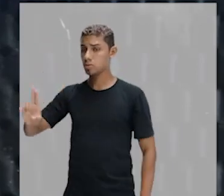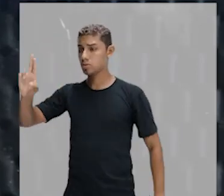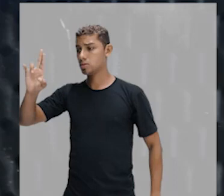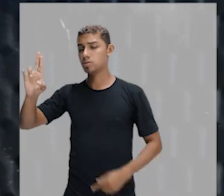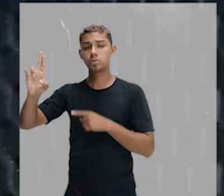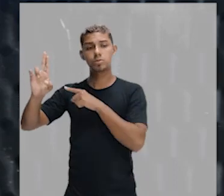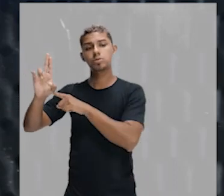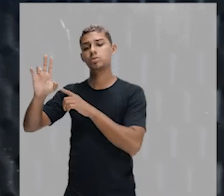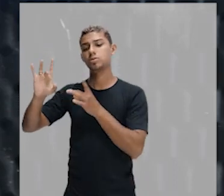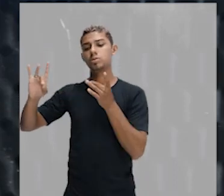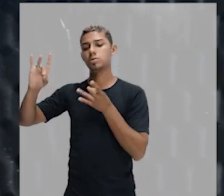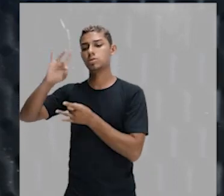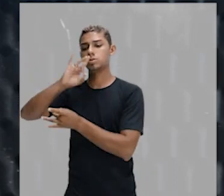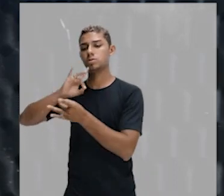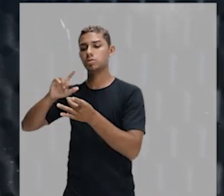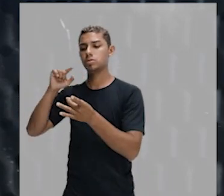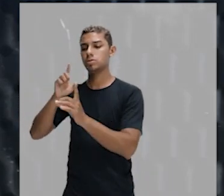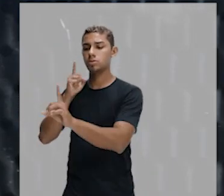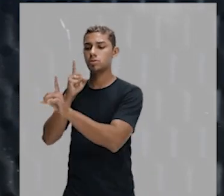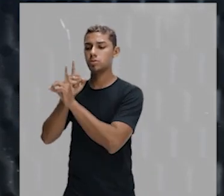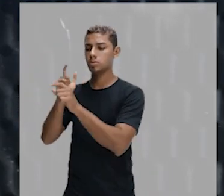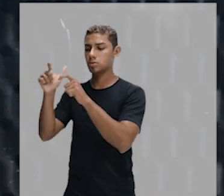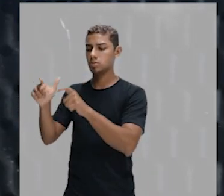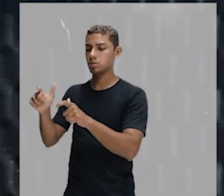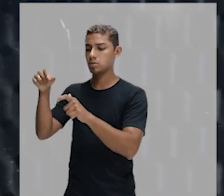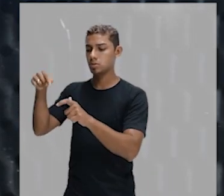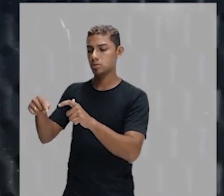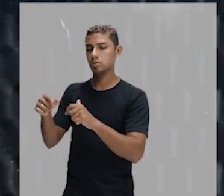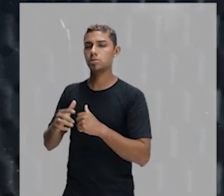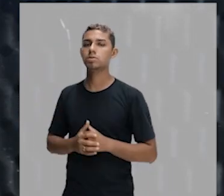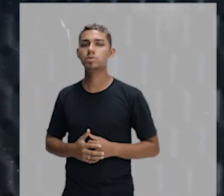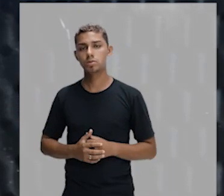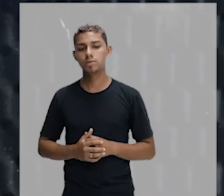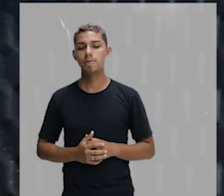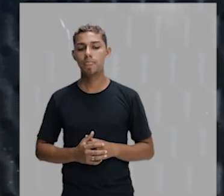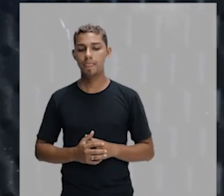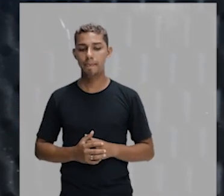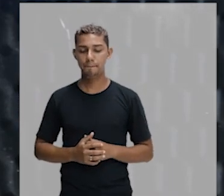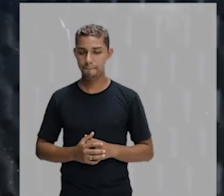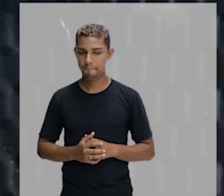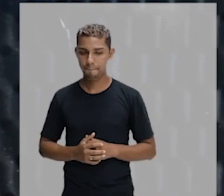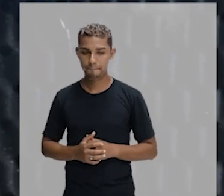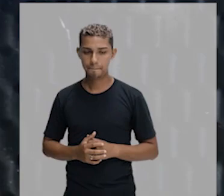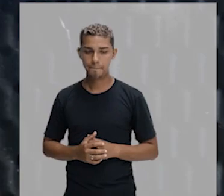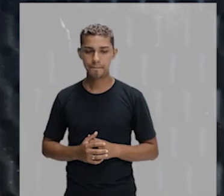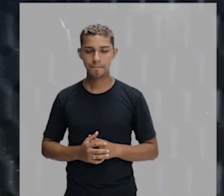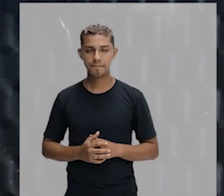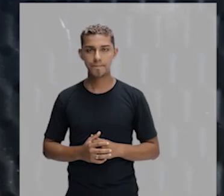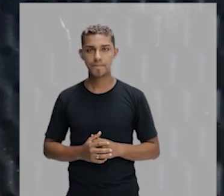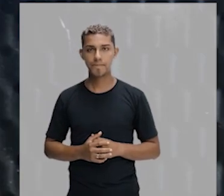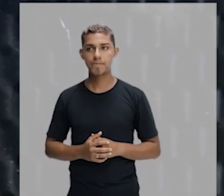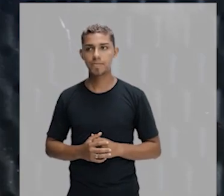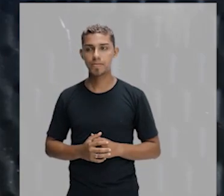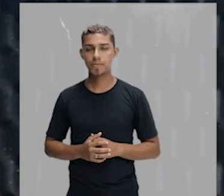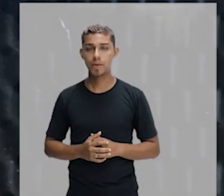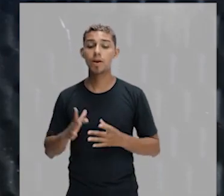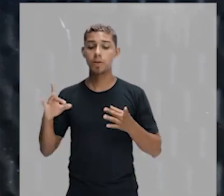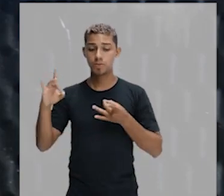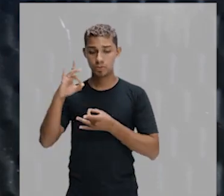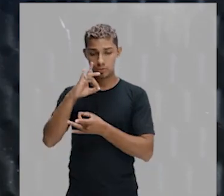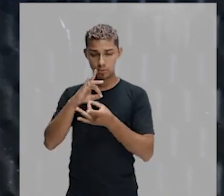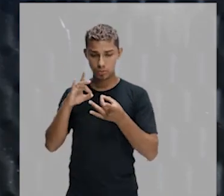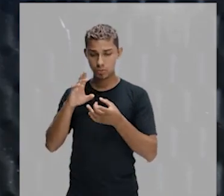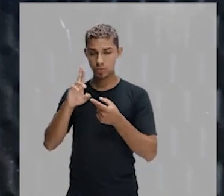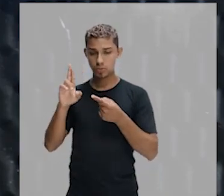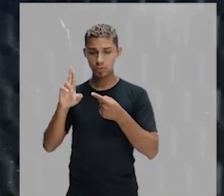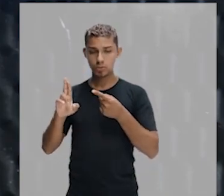Essa constelação para a localização, tá ok? Então, essas constelações que são